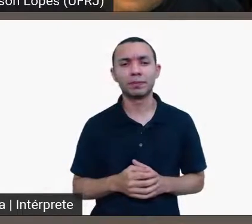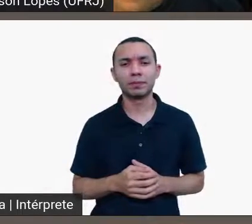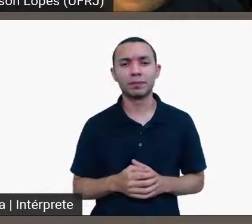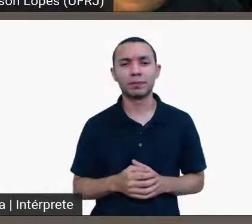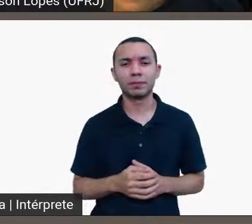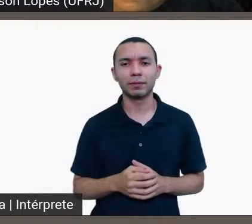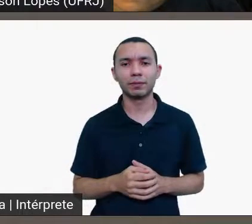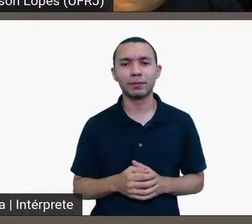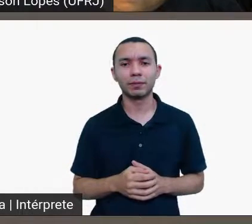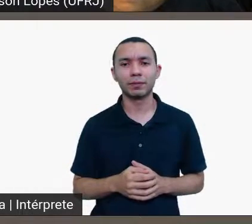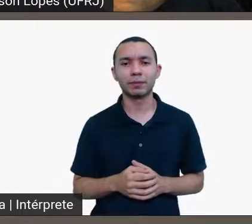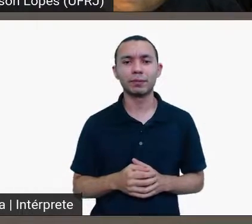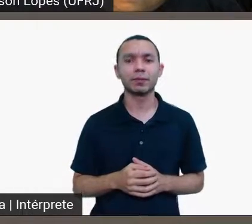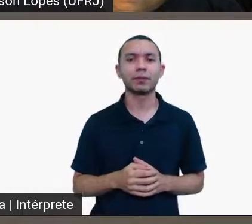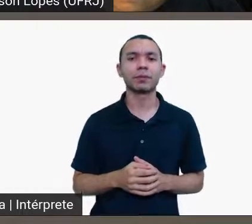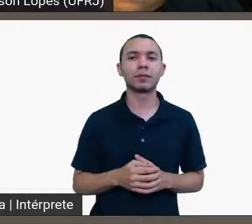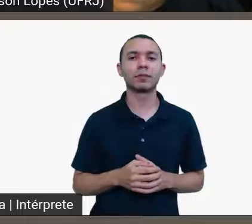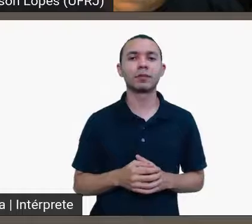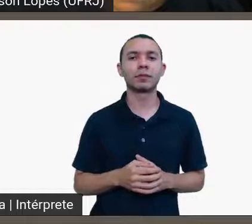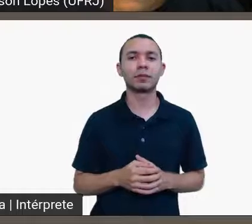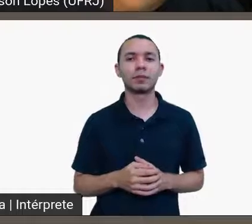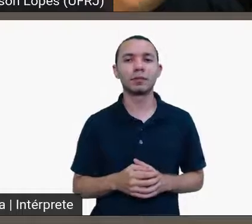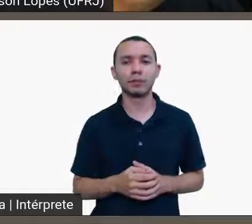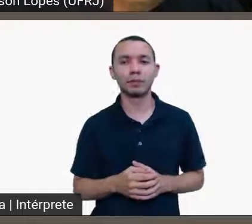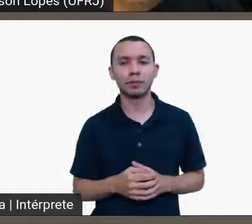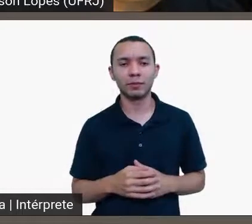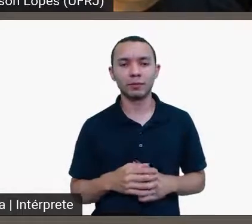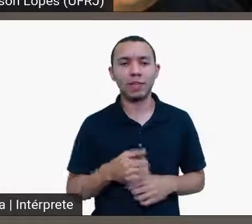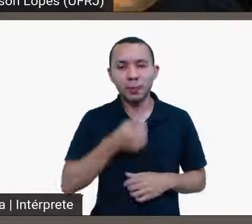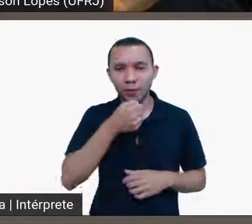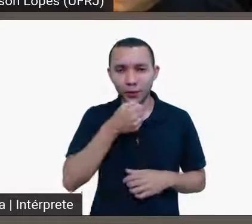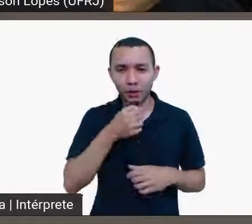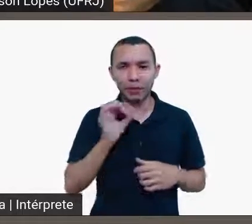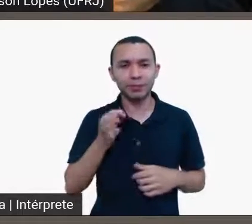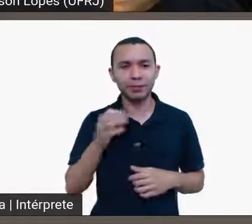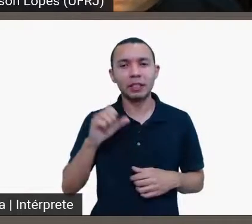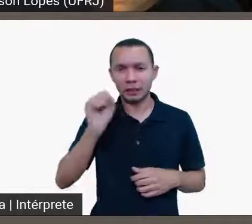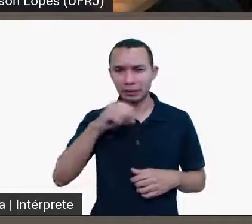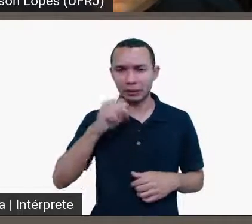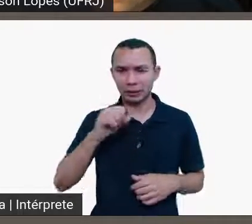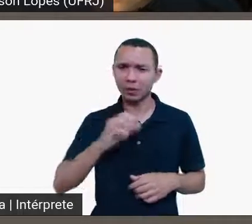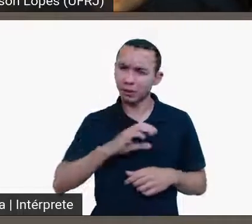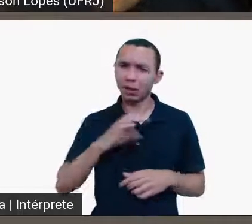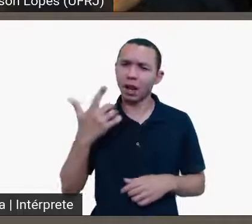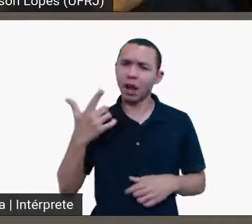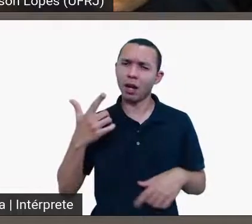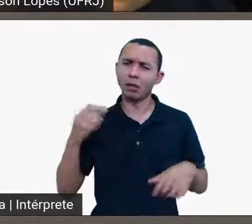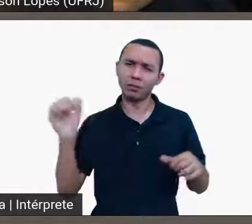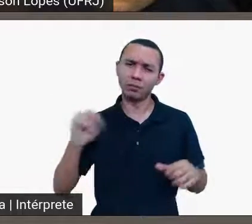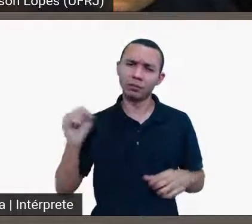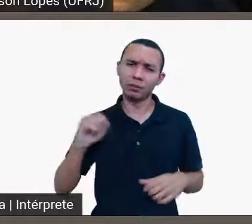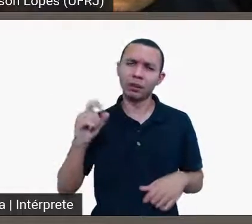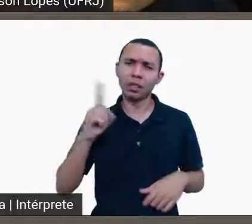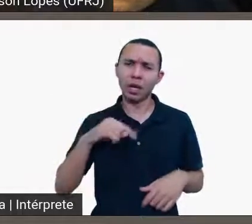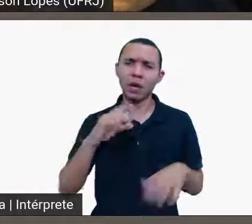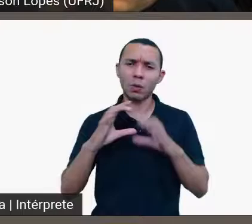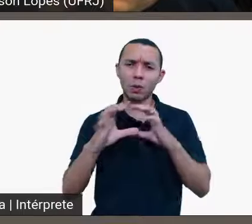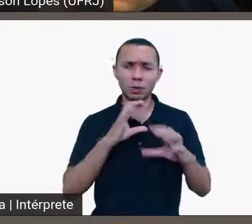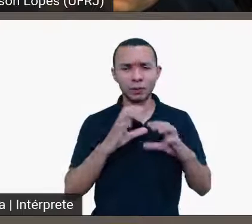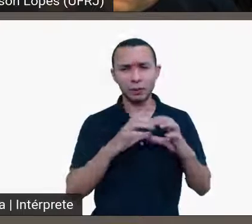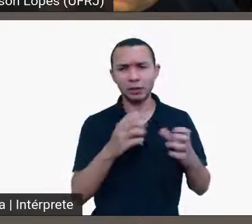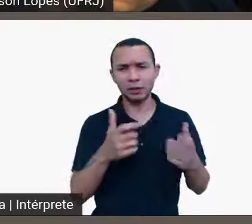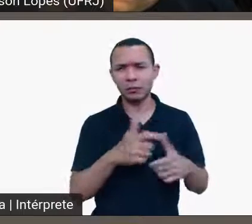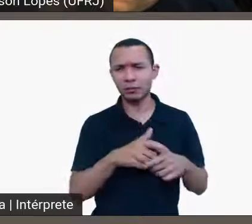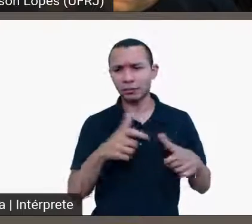Bom, meu microfone está ativado. Bom, sim, sem dúvida. Um meio de comunicação de massa